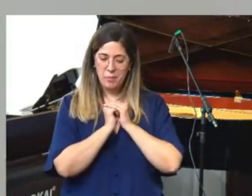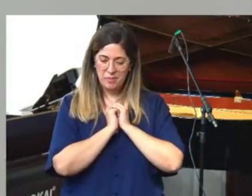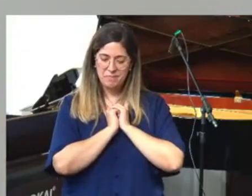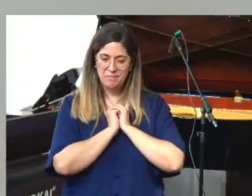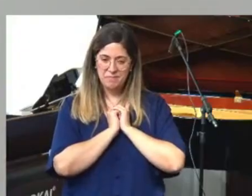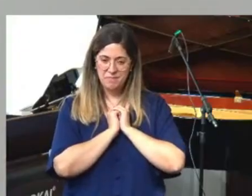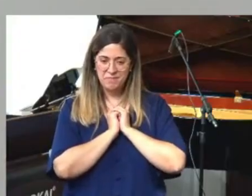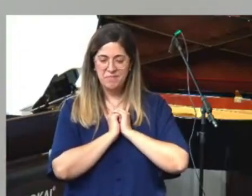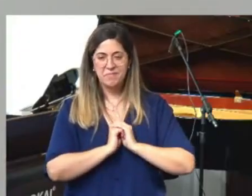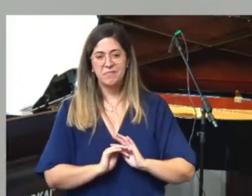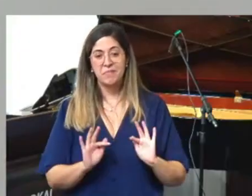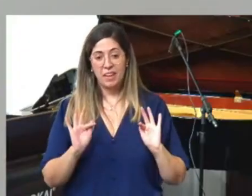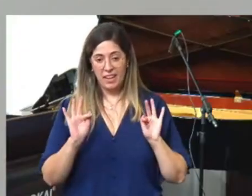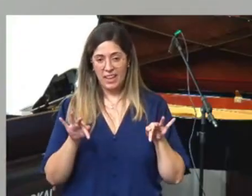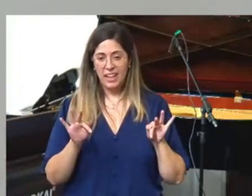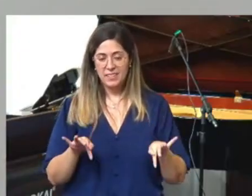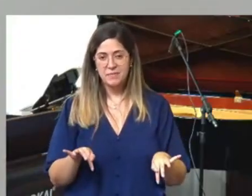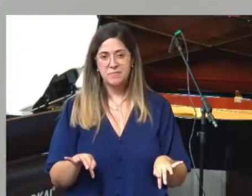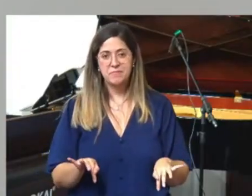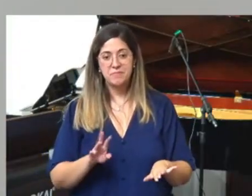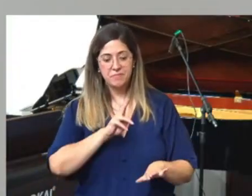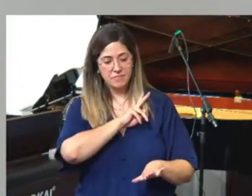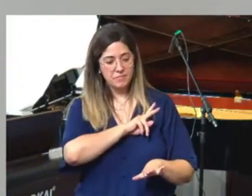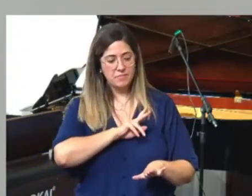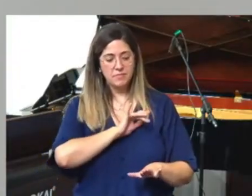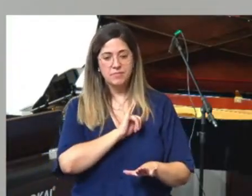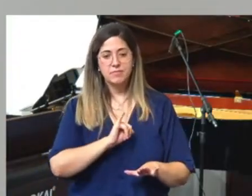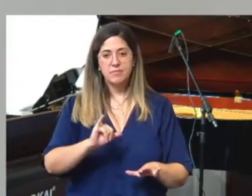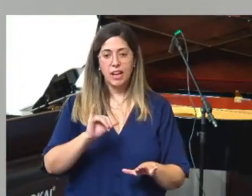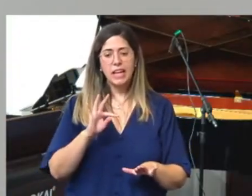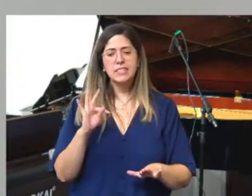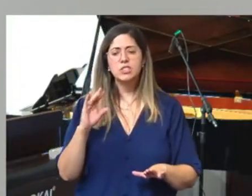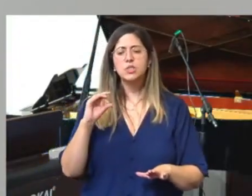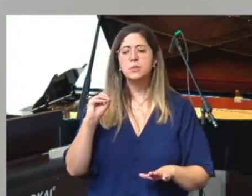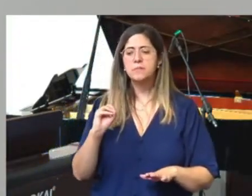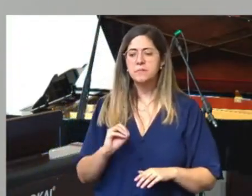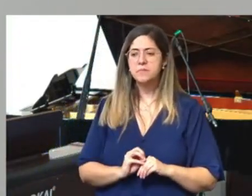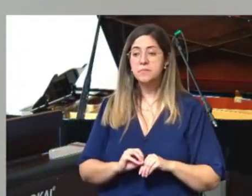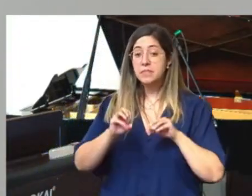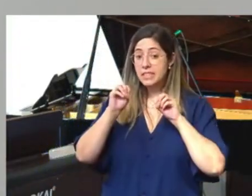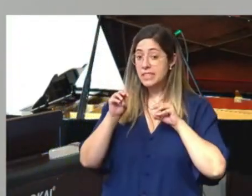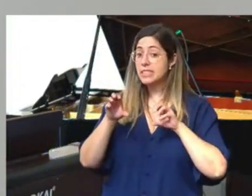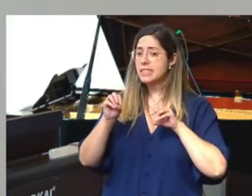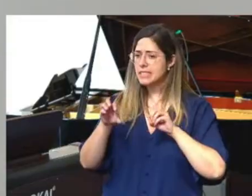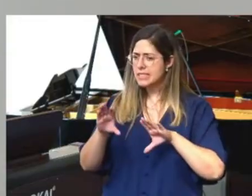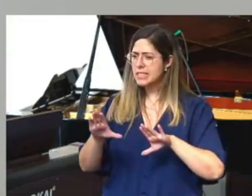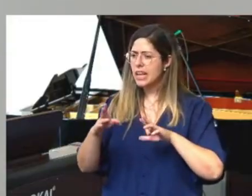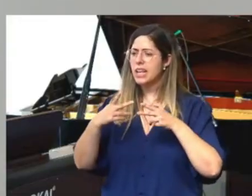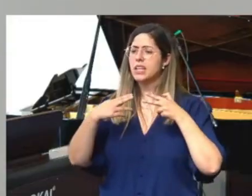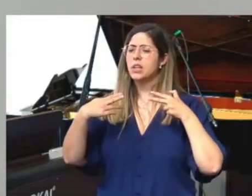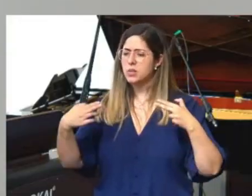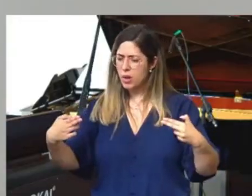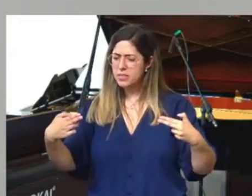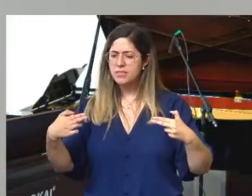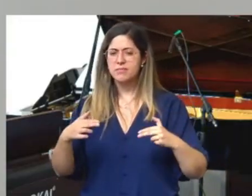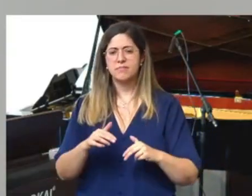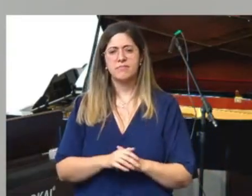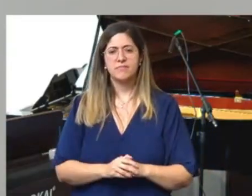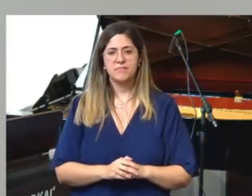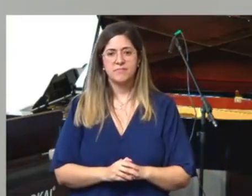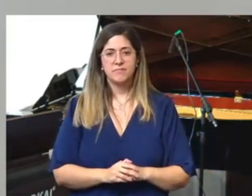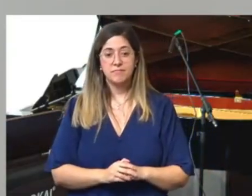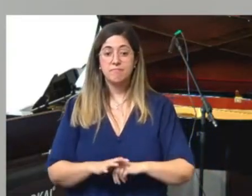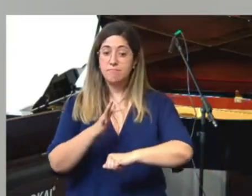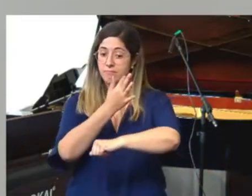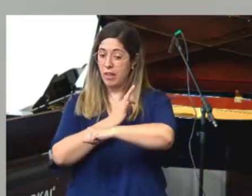Para finalizar, queridos, Paulo diz: Tito, ensine essas coisas,